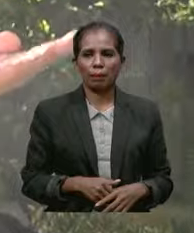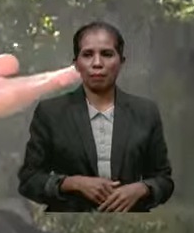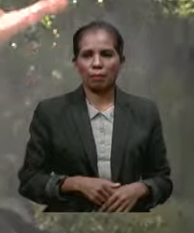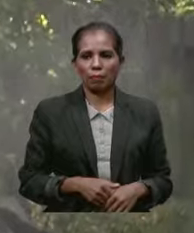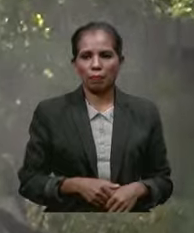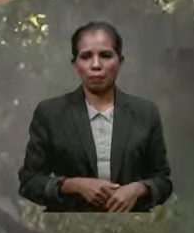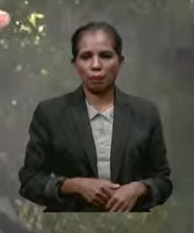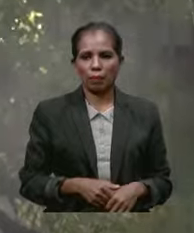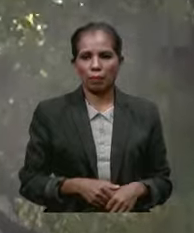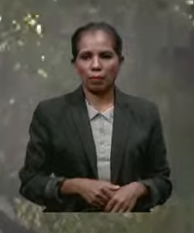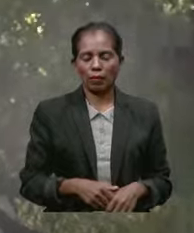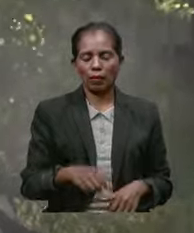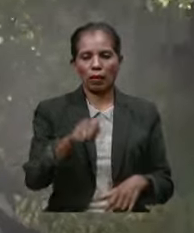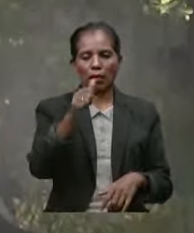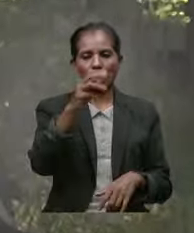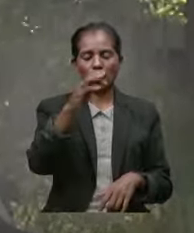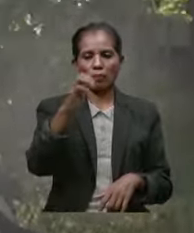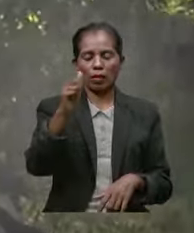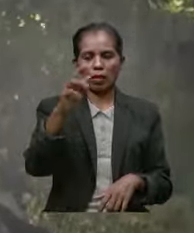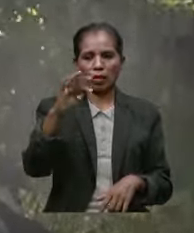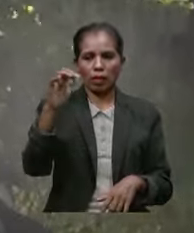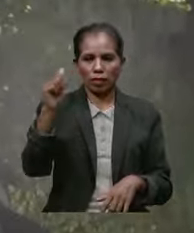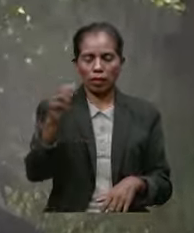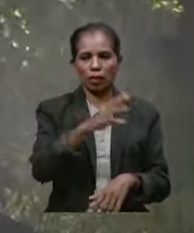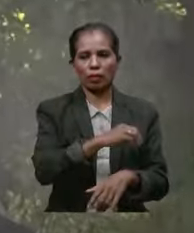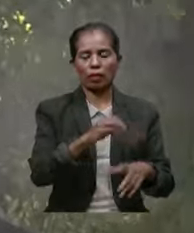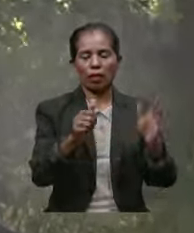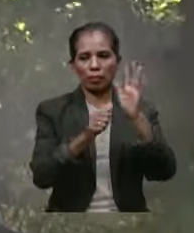E a Maria Madeira hoje